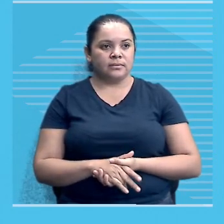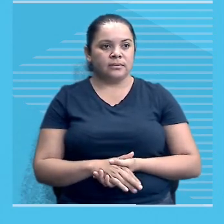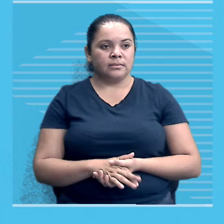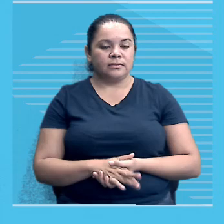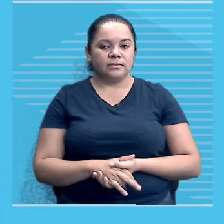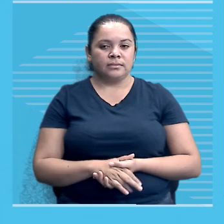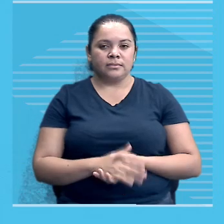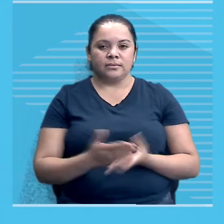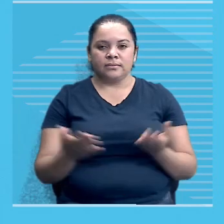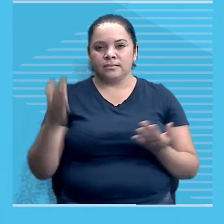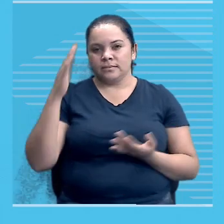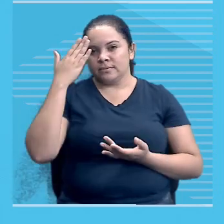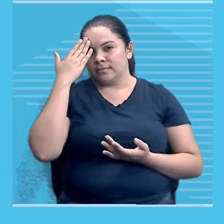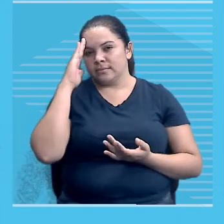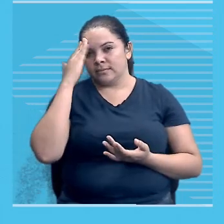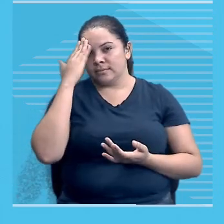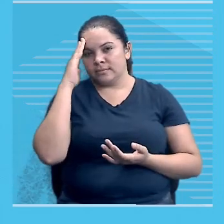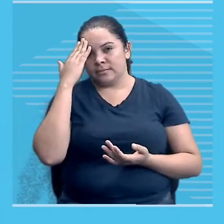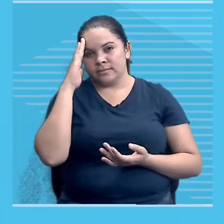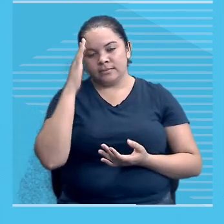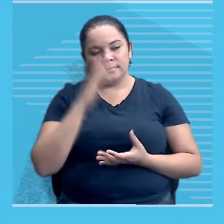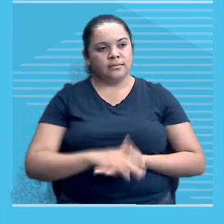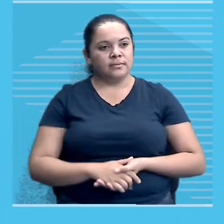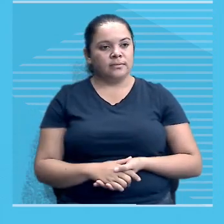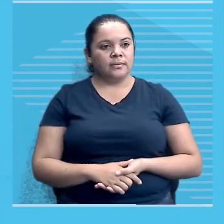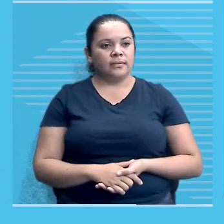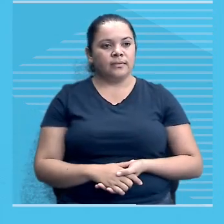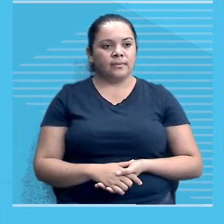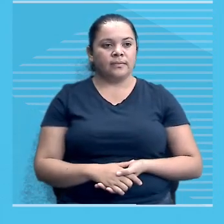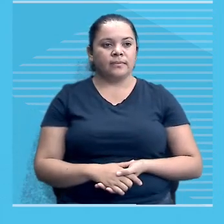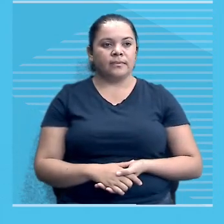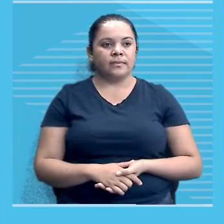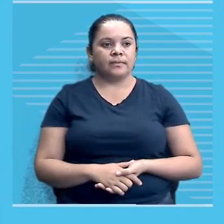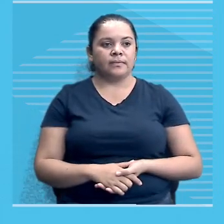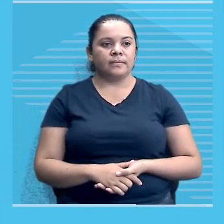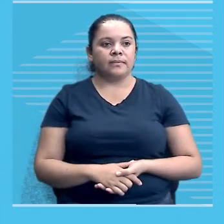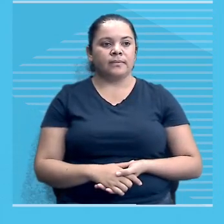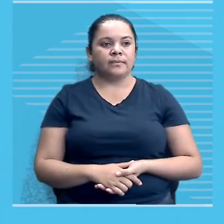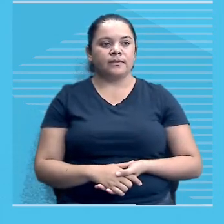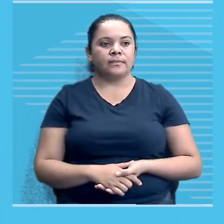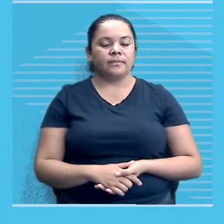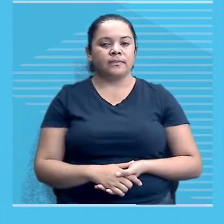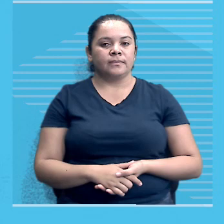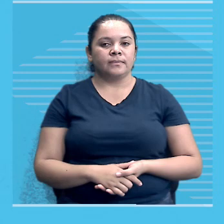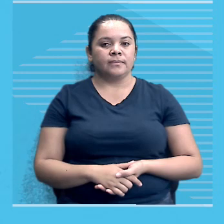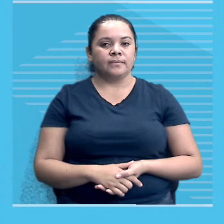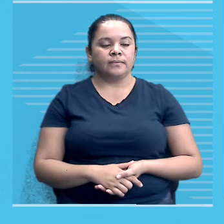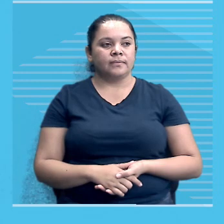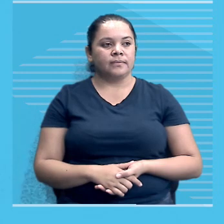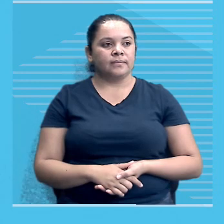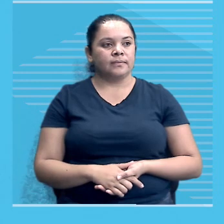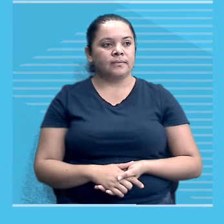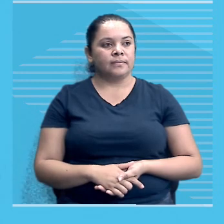e Vocês entenderam isso jovens e e diz para mim